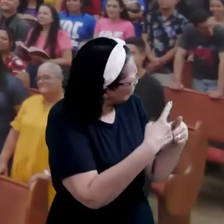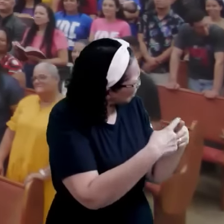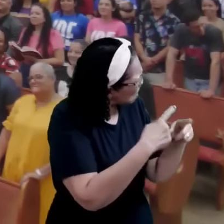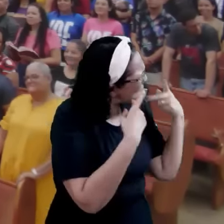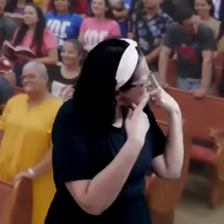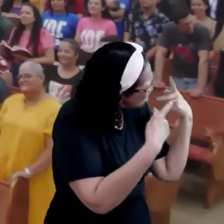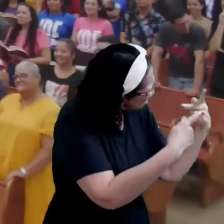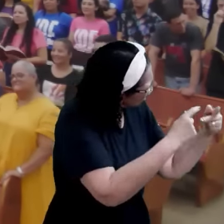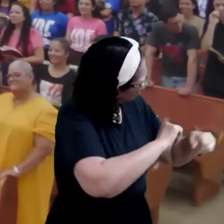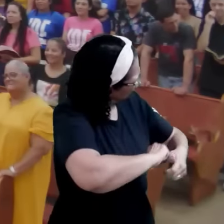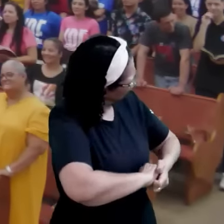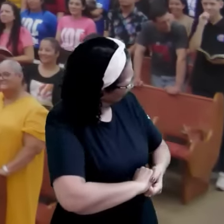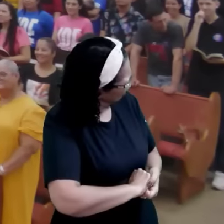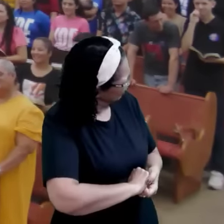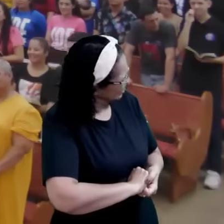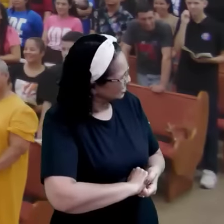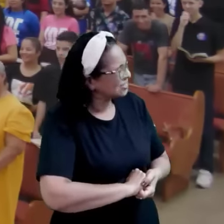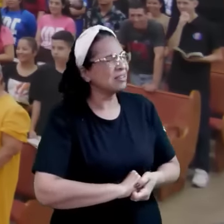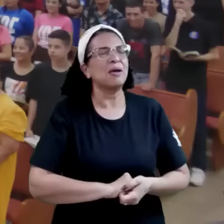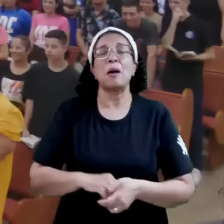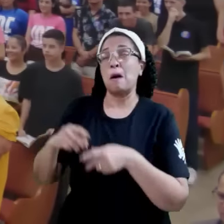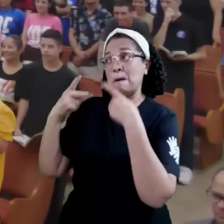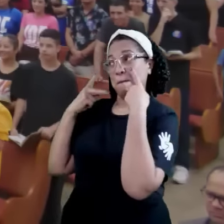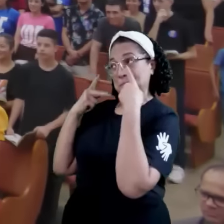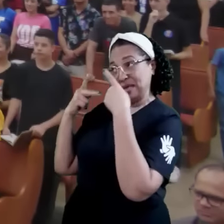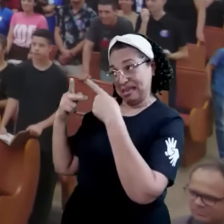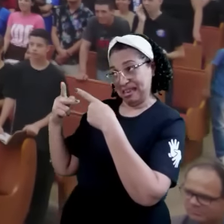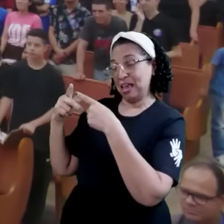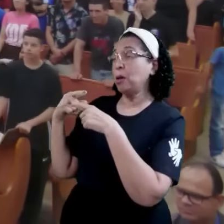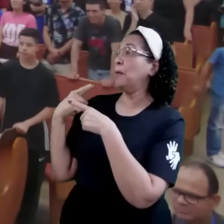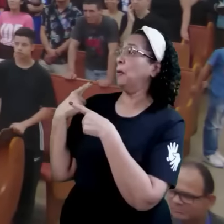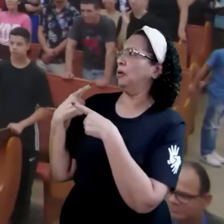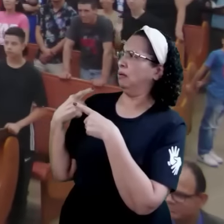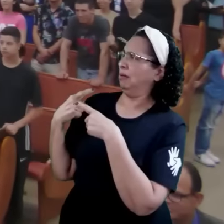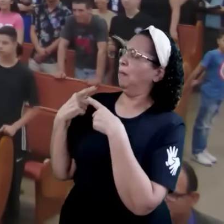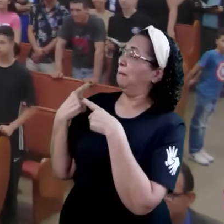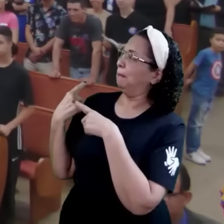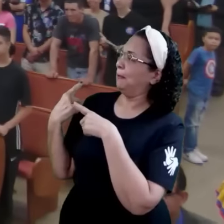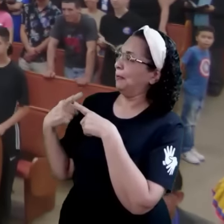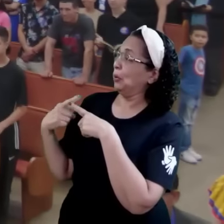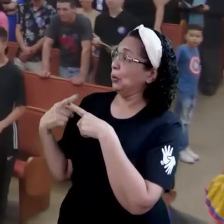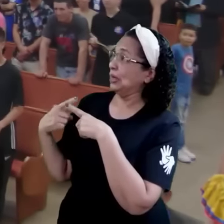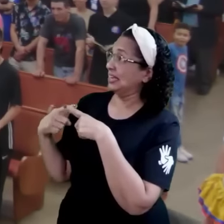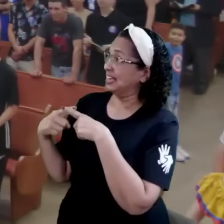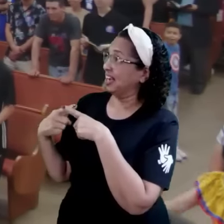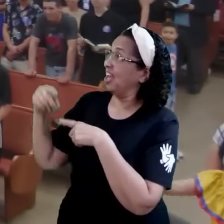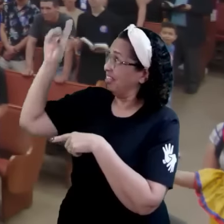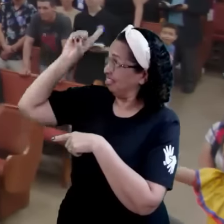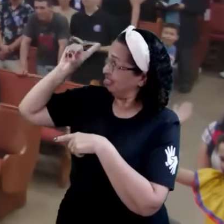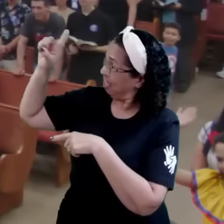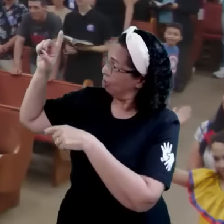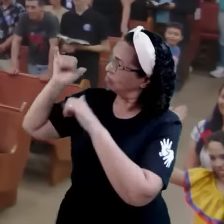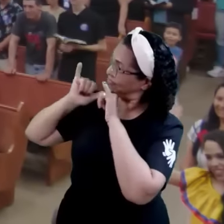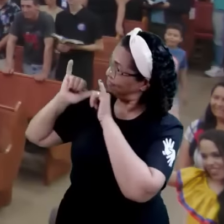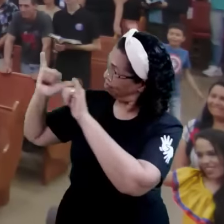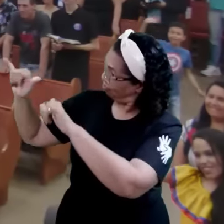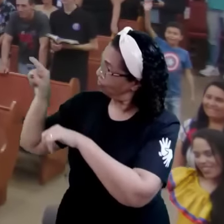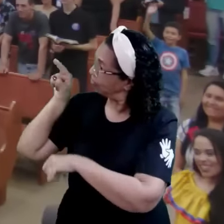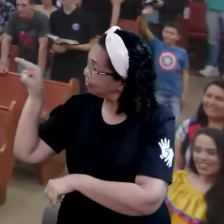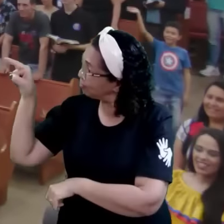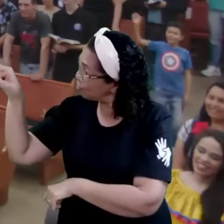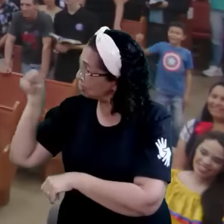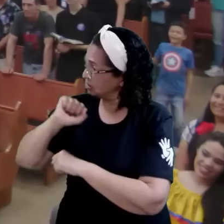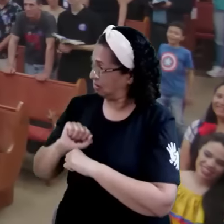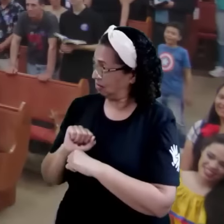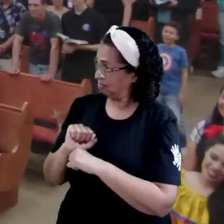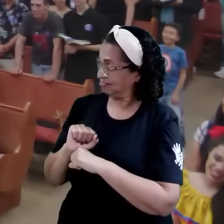senhor pregou diferente Aí eu disse não é que eu preguei diferente é que hoje você entrou na igreja a fim de ouvir Deus falar e